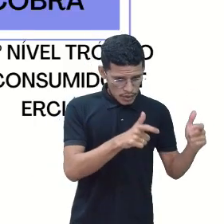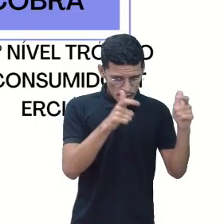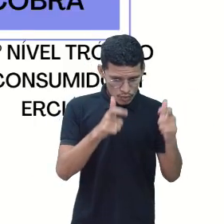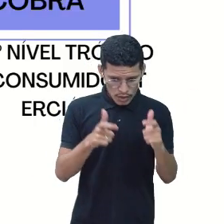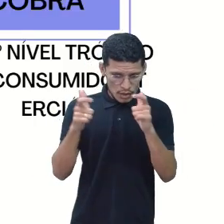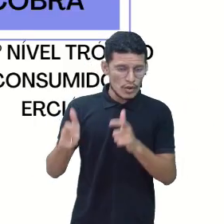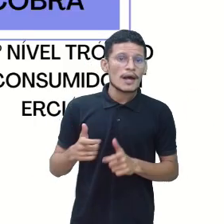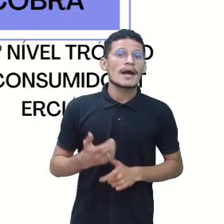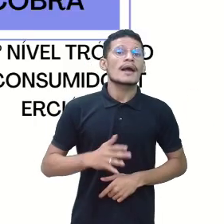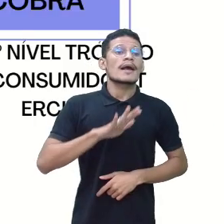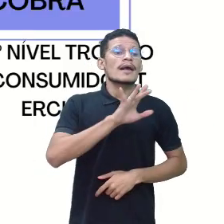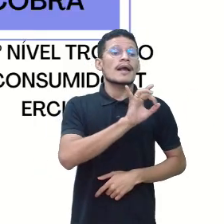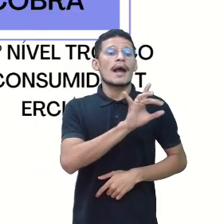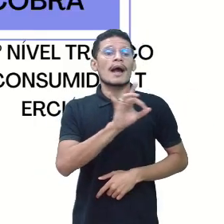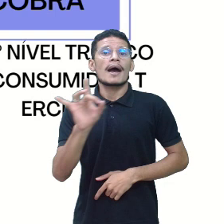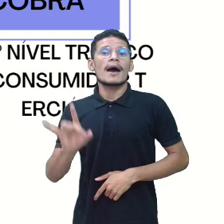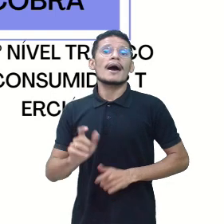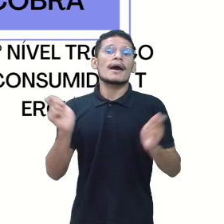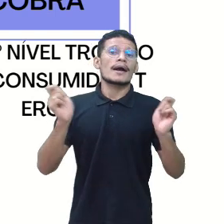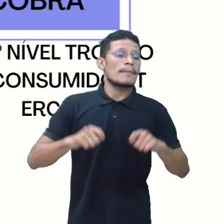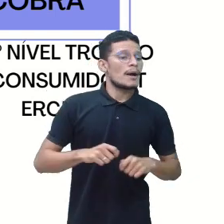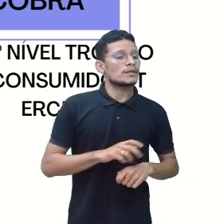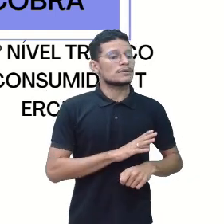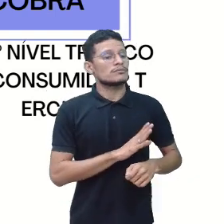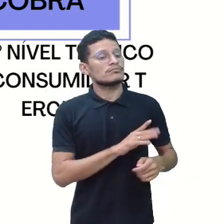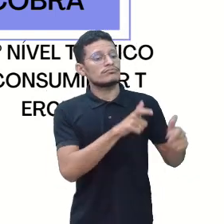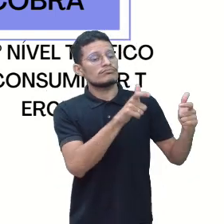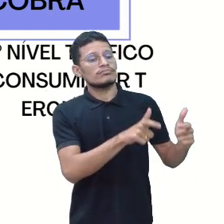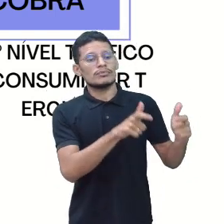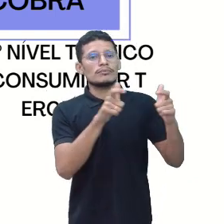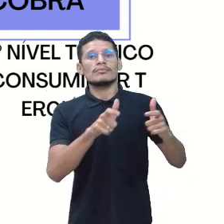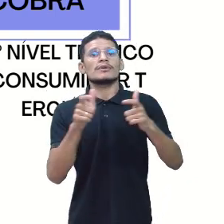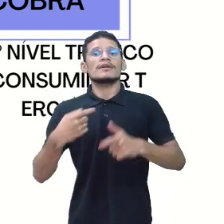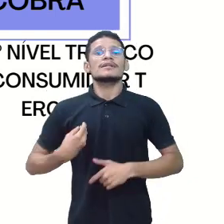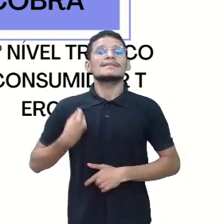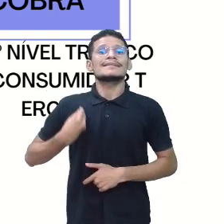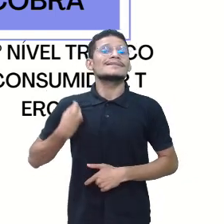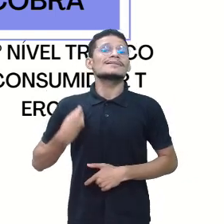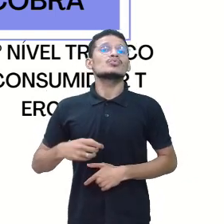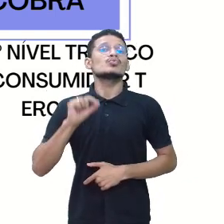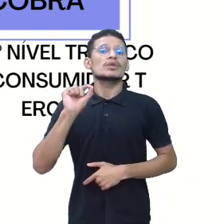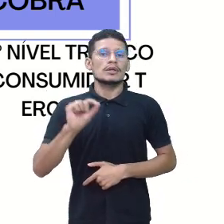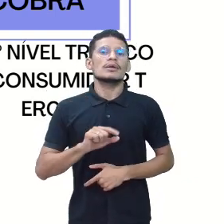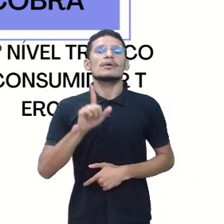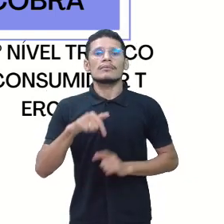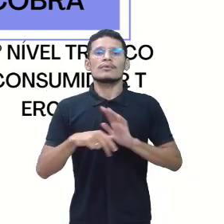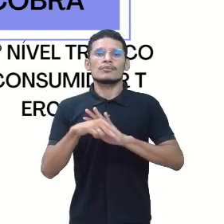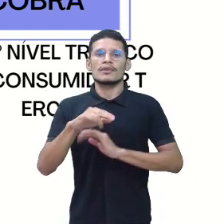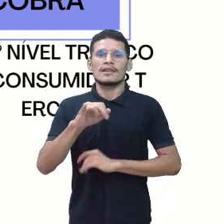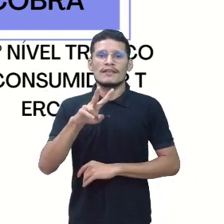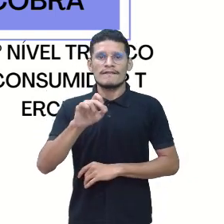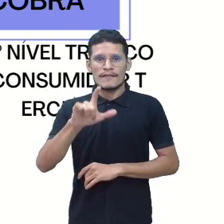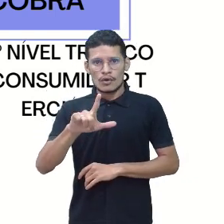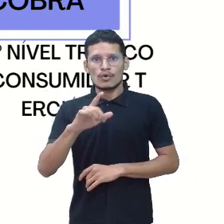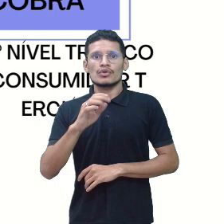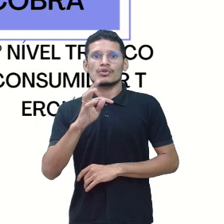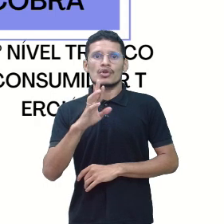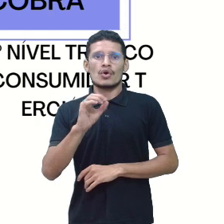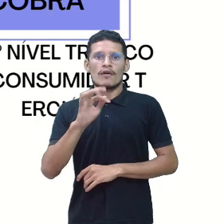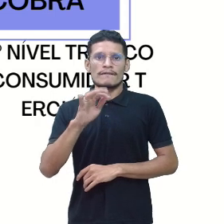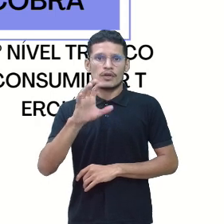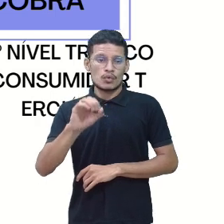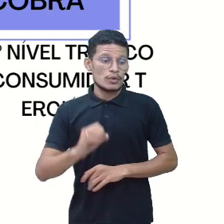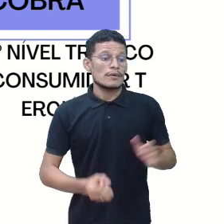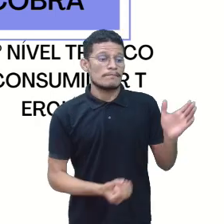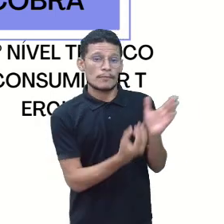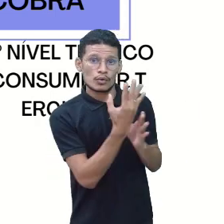ser vivo ocupa na cadeia alimentar. É chamado de nível trófico. Lembrando sempre que o